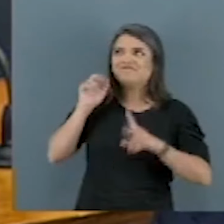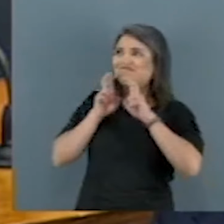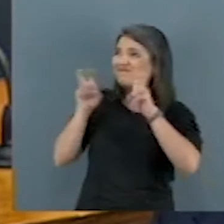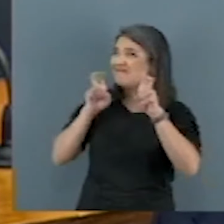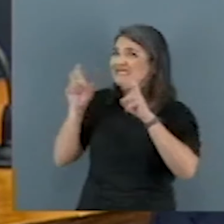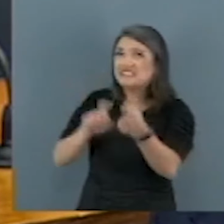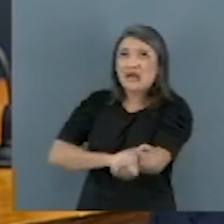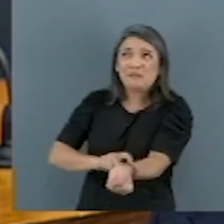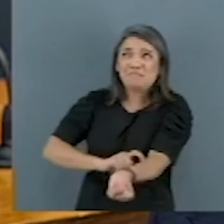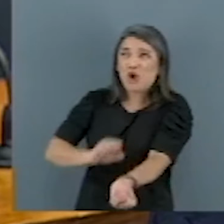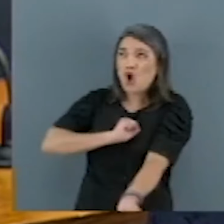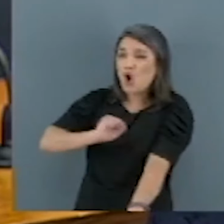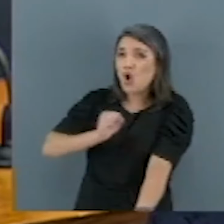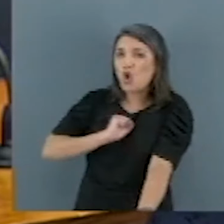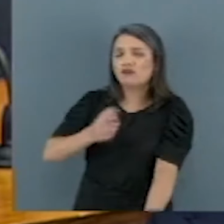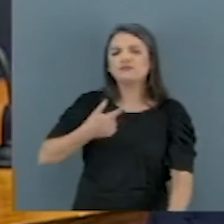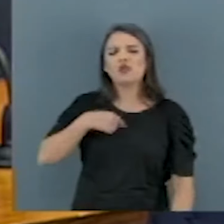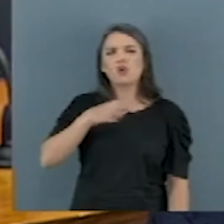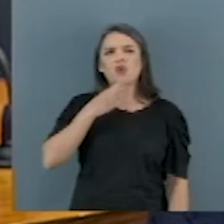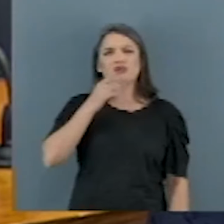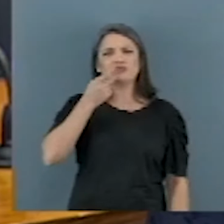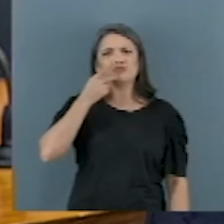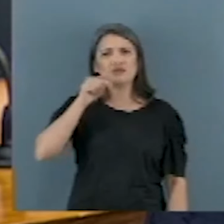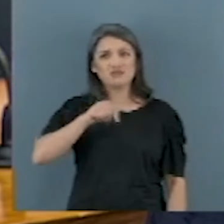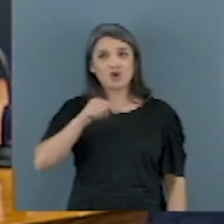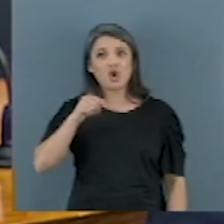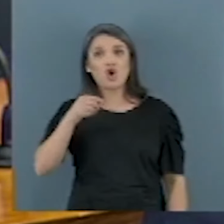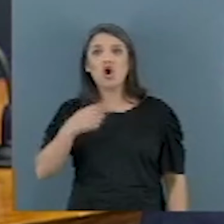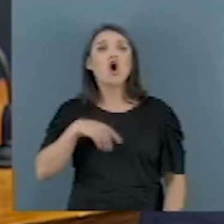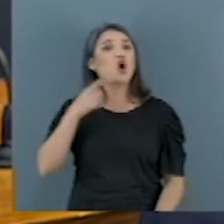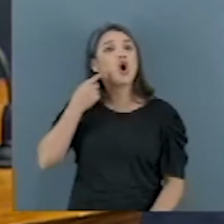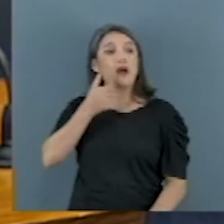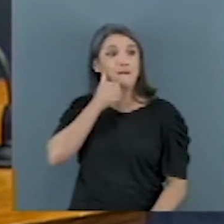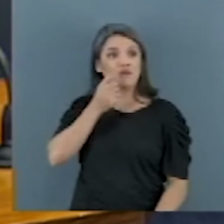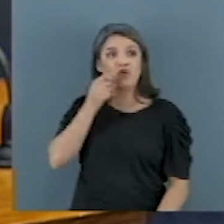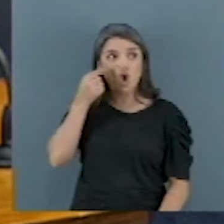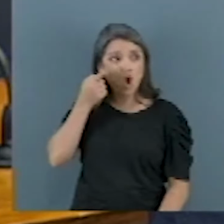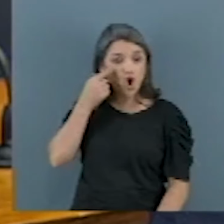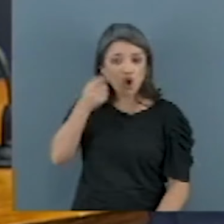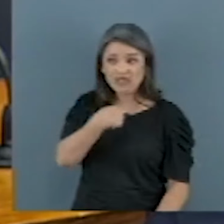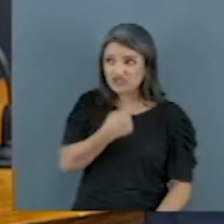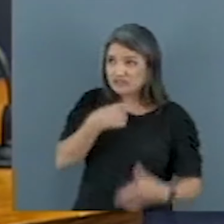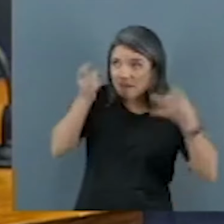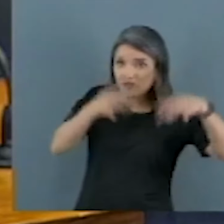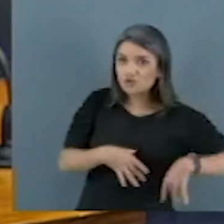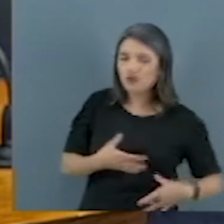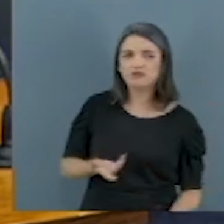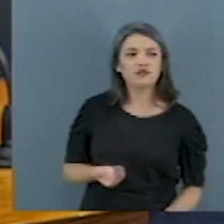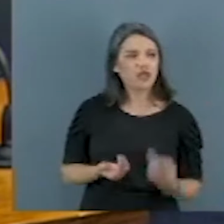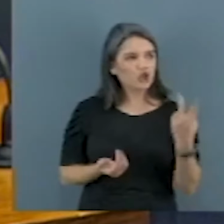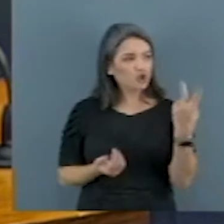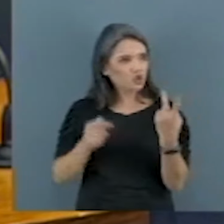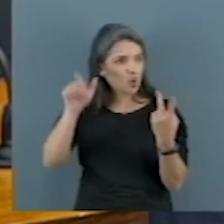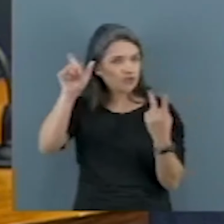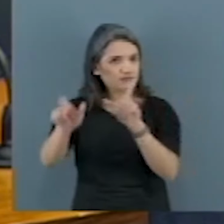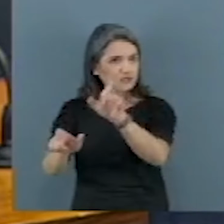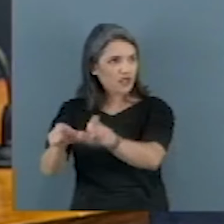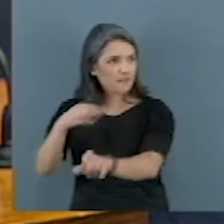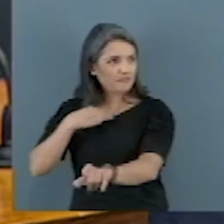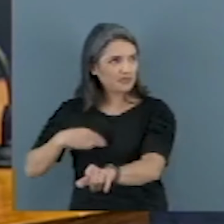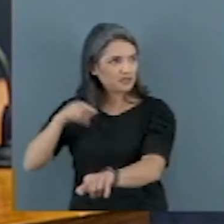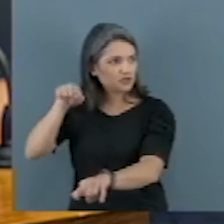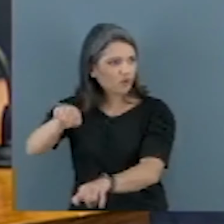eu, como conheço todo mundo ali, disse: olha, Petecão, nós estamos abandonados. Eu digo: amigo, tem dois ministros aqui na porta da tua casa. Acho que o